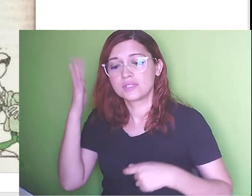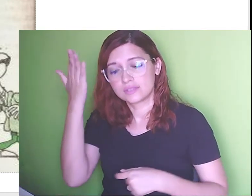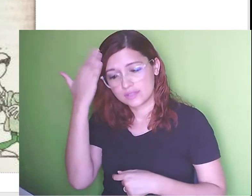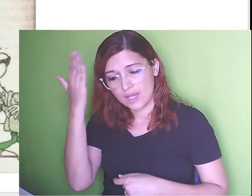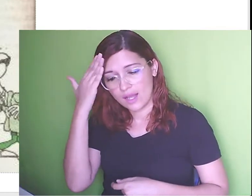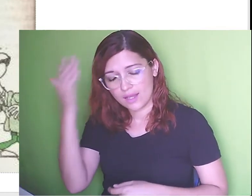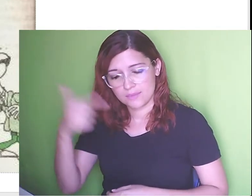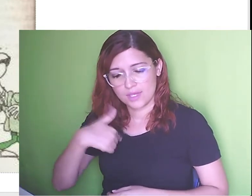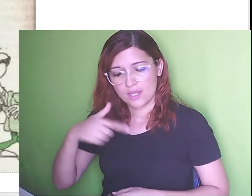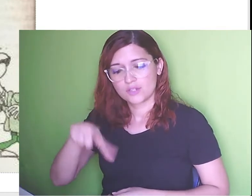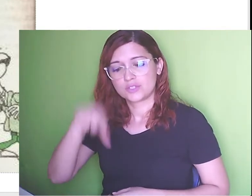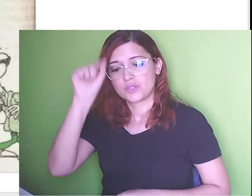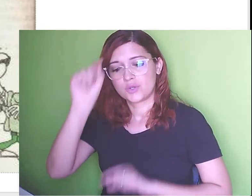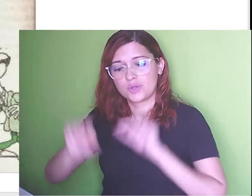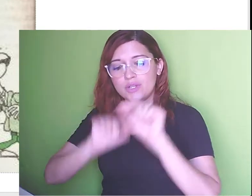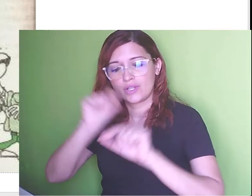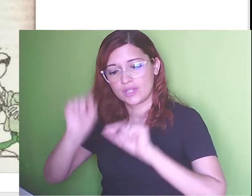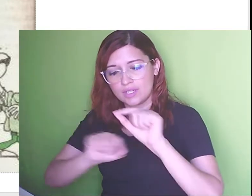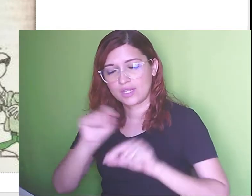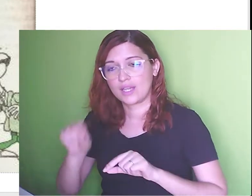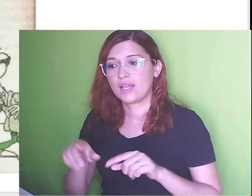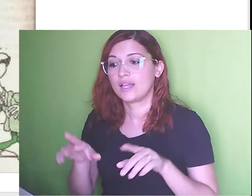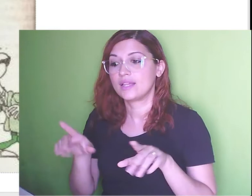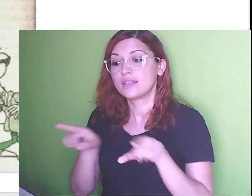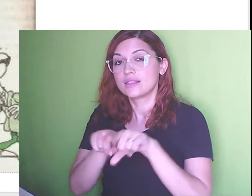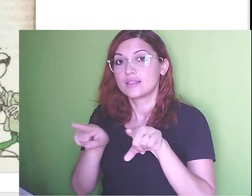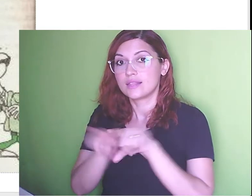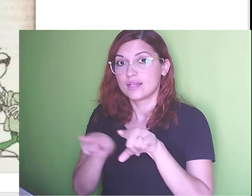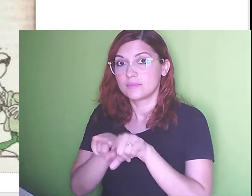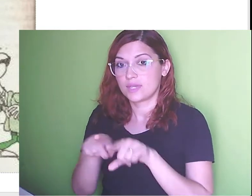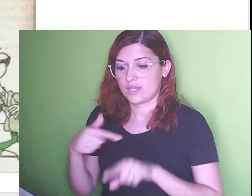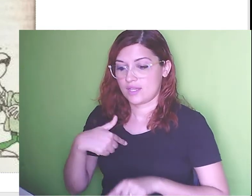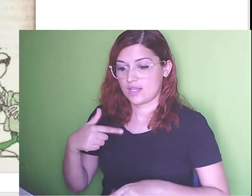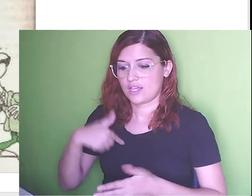Qualquer pessoa que fosse votar